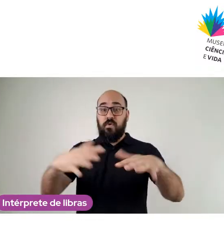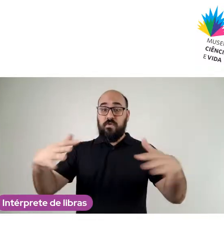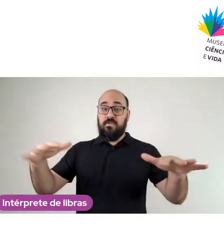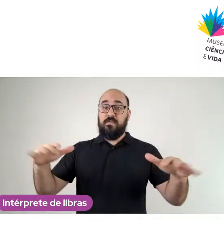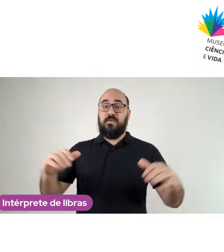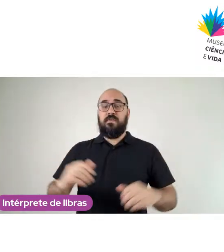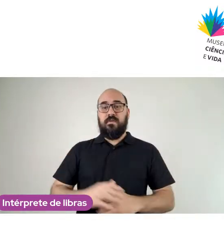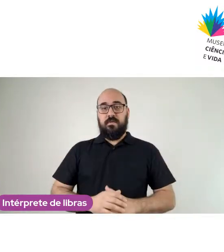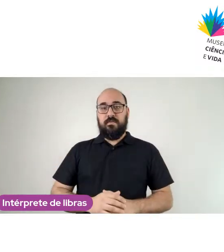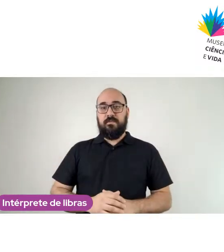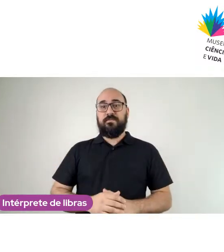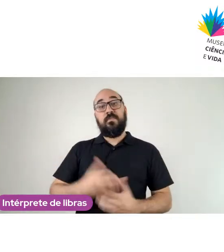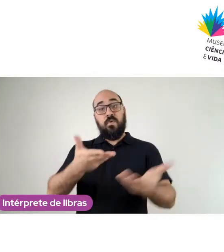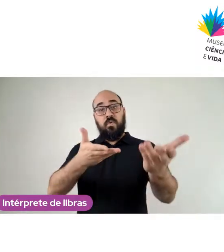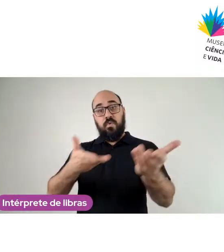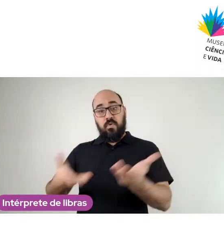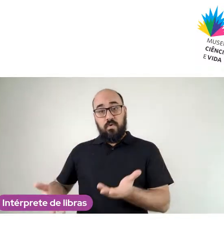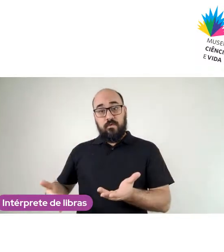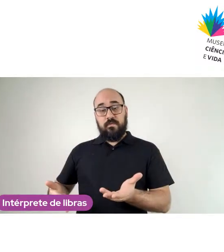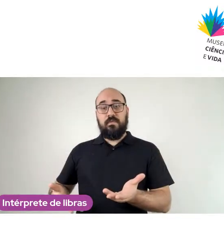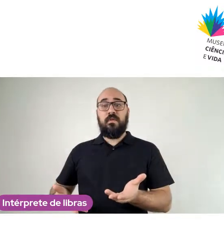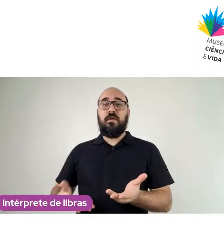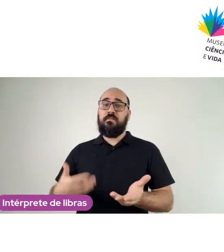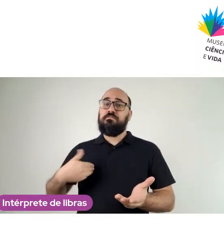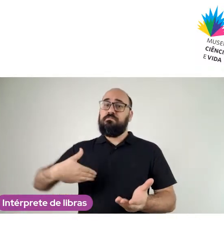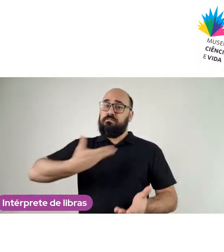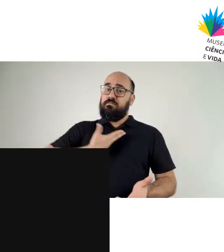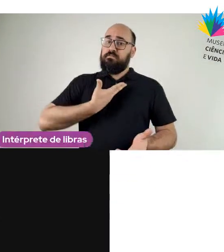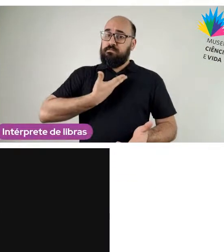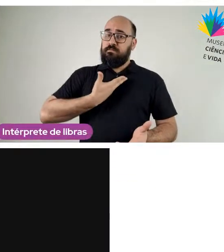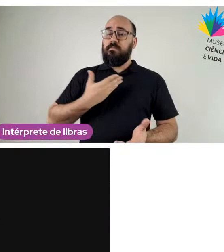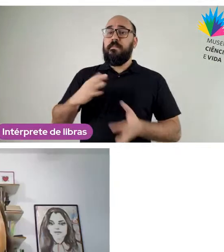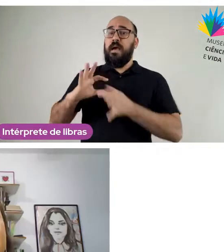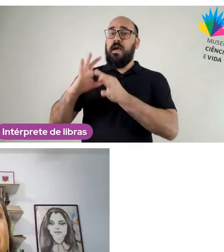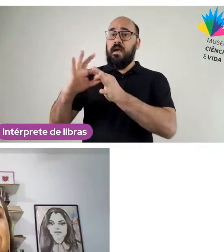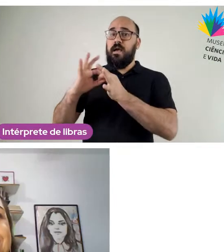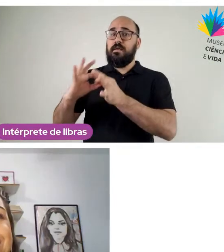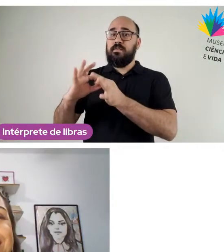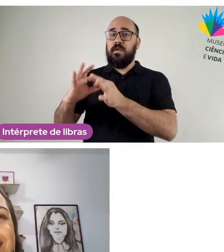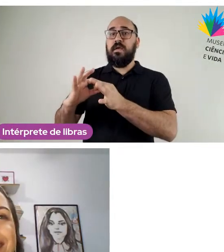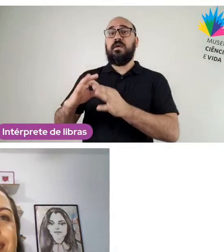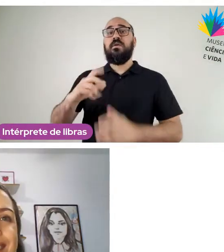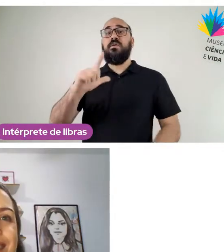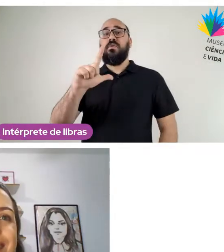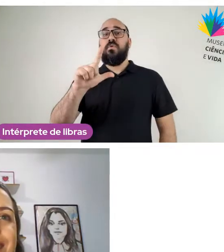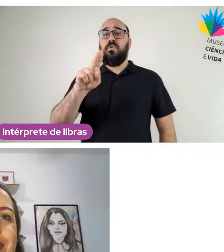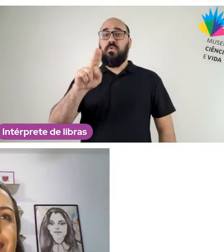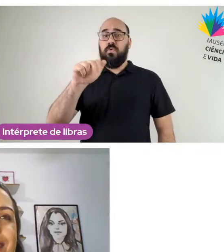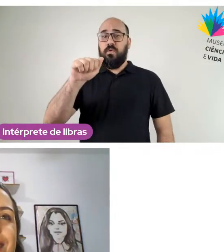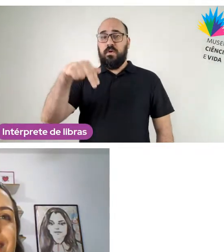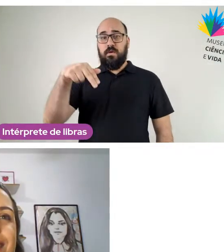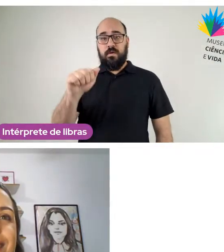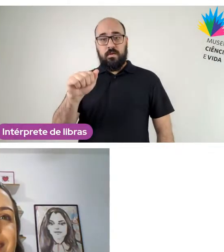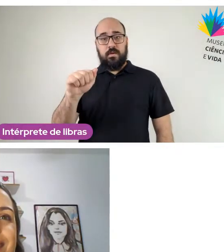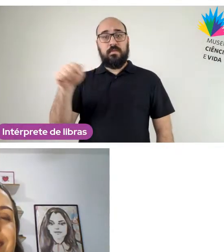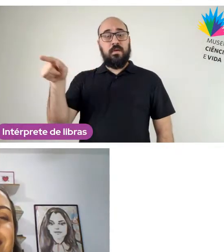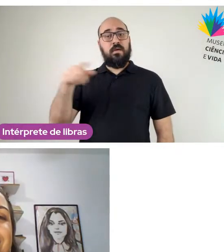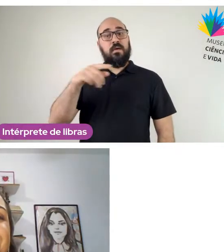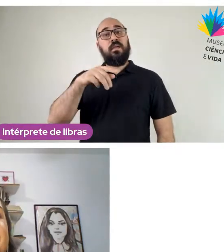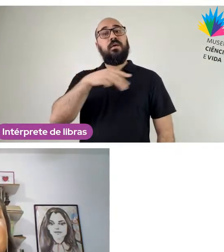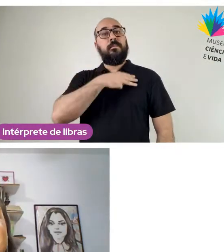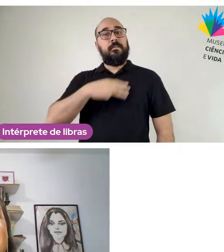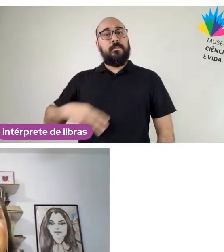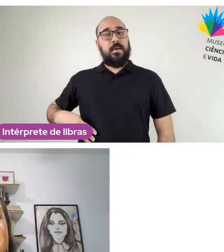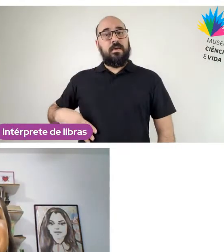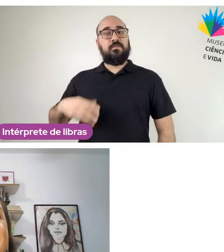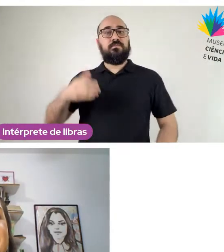quero convidar a nossa parceira querida, a professora Luana Pinho, que vai ser a mestre de cerimônias